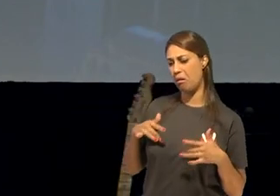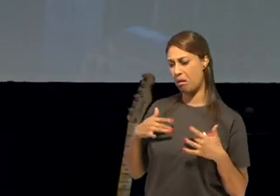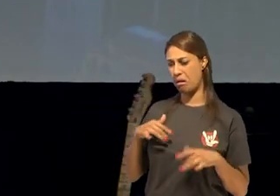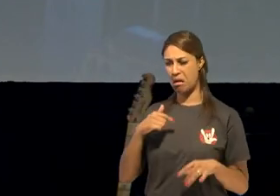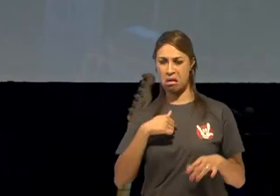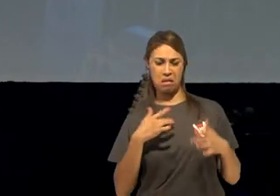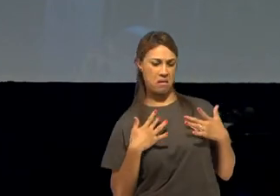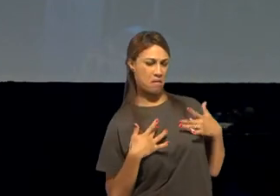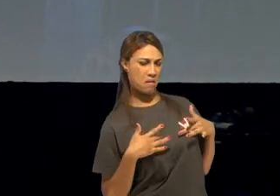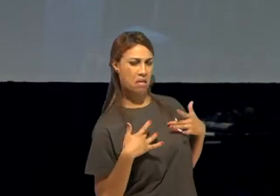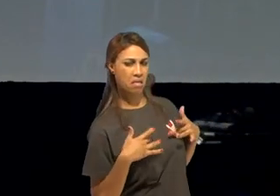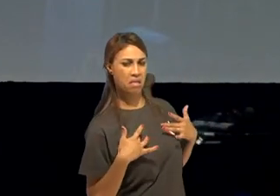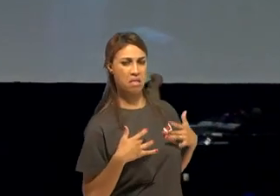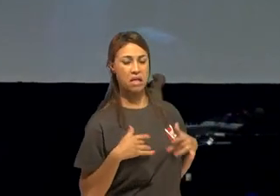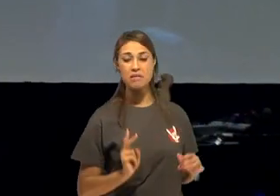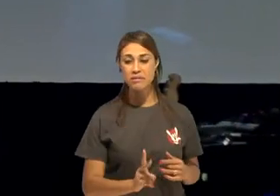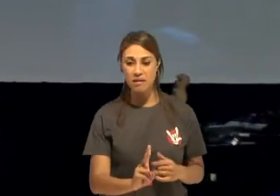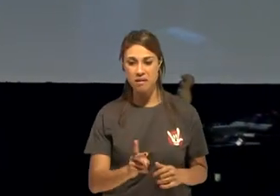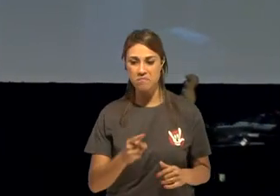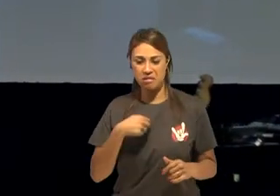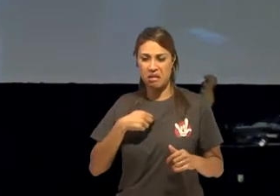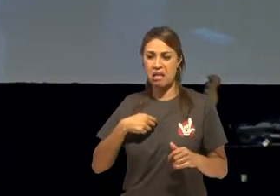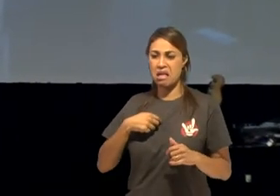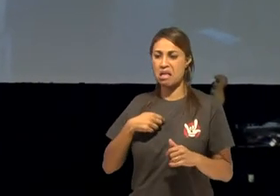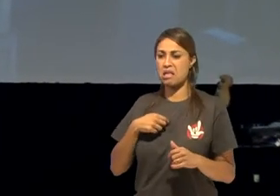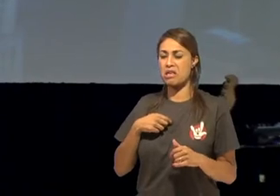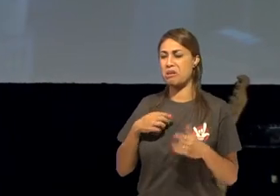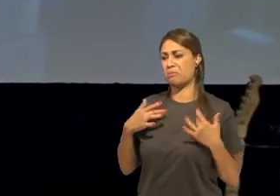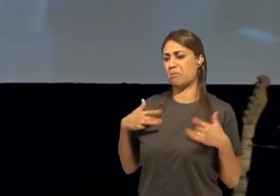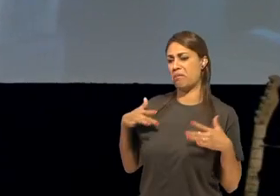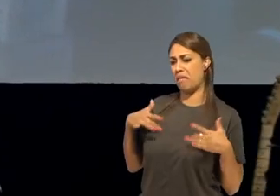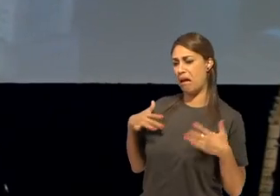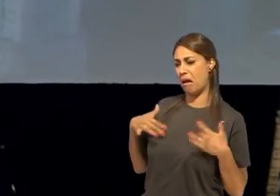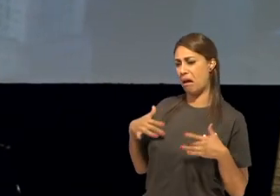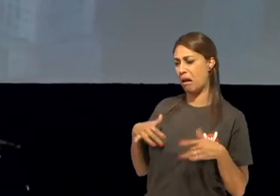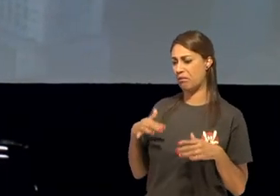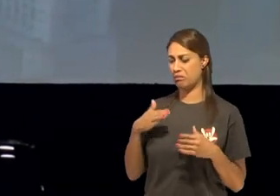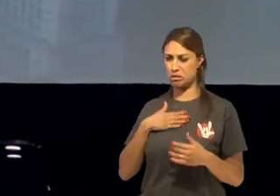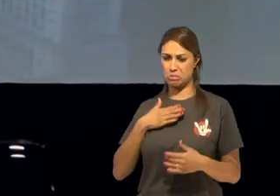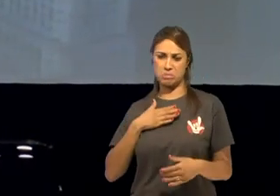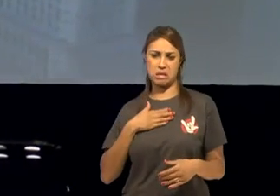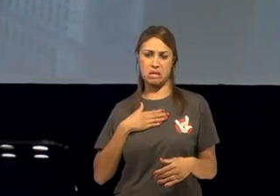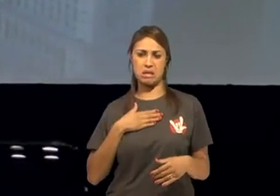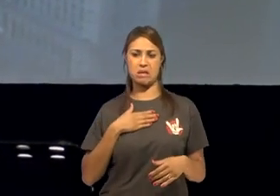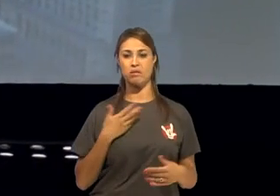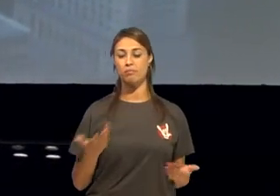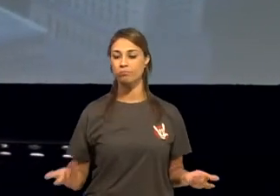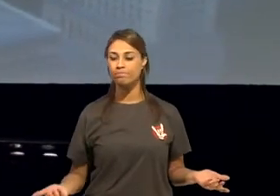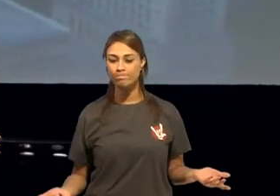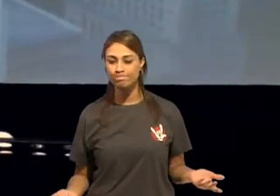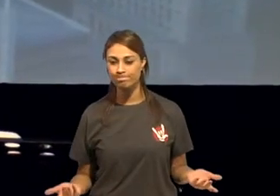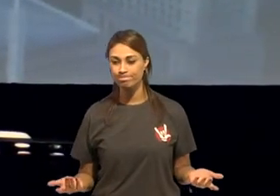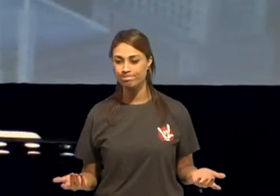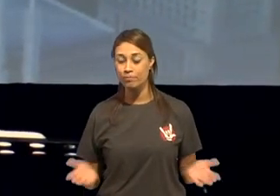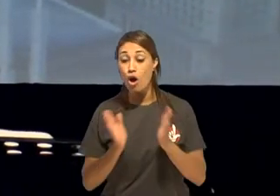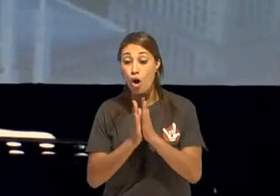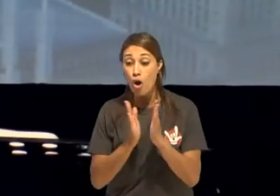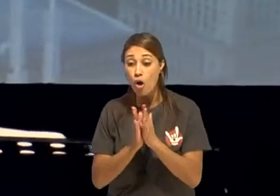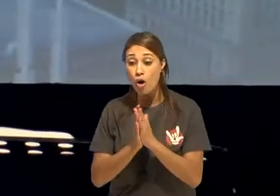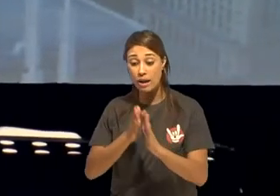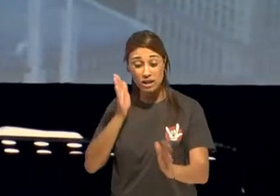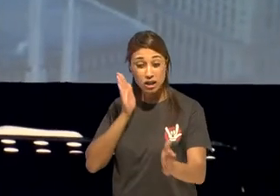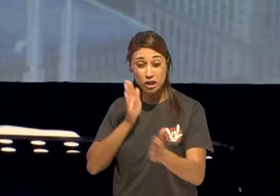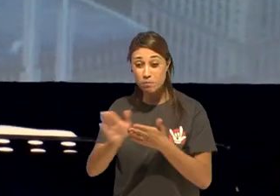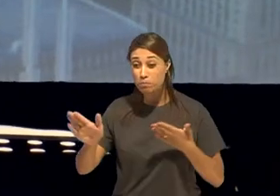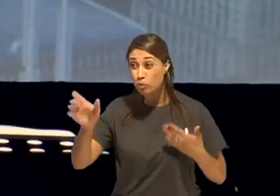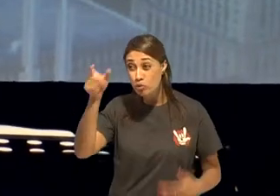expulsa em nome do Senhor Jesus. Porque o vitimismo seca. Porque quem se vê vítima não consegue honrar.